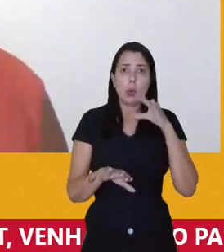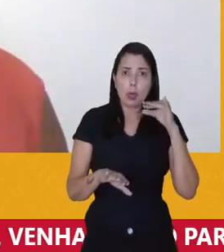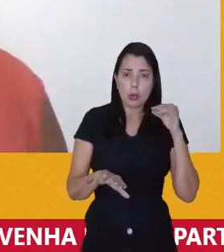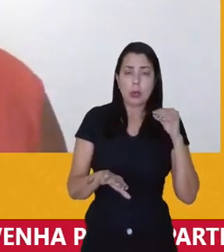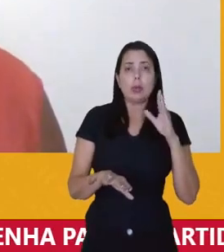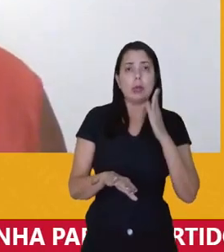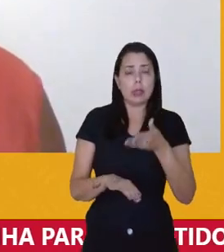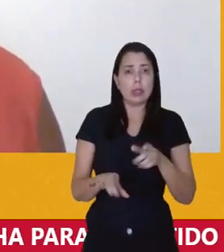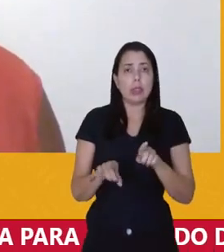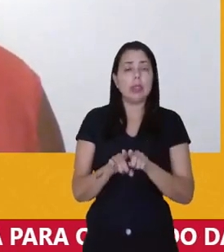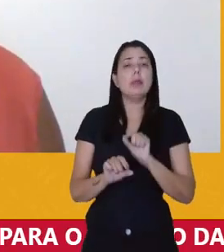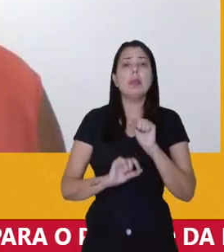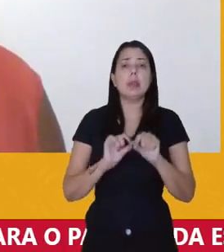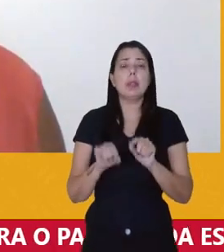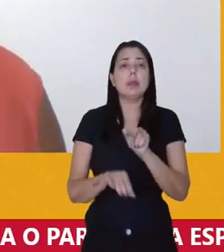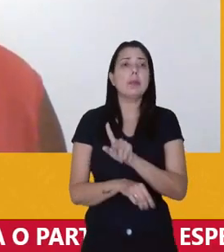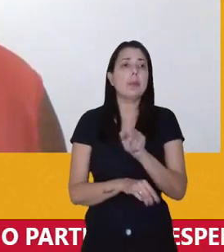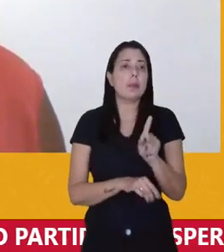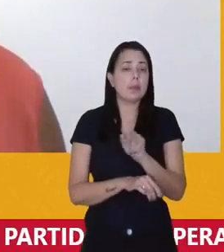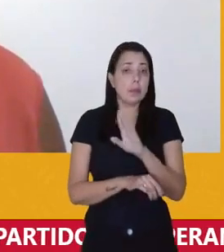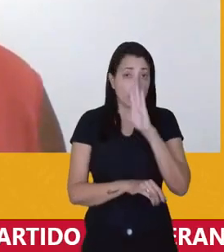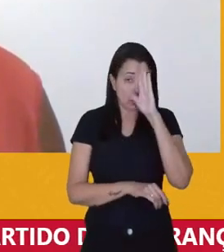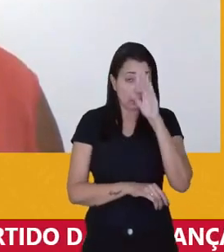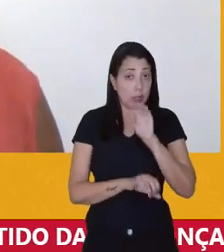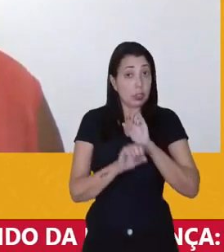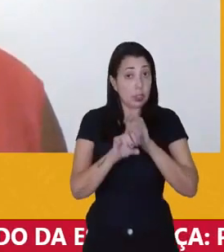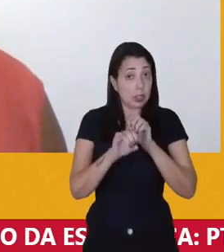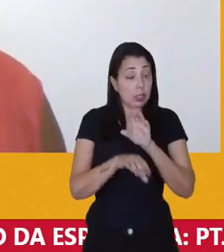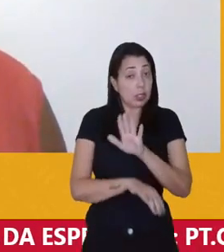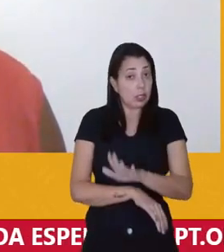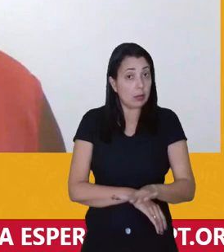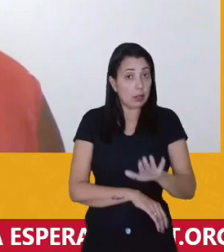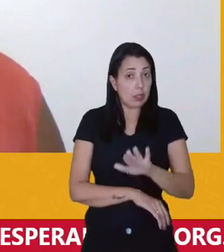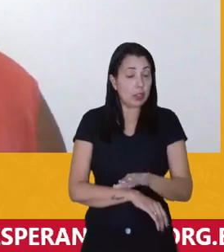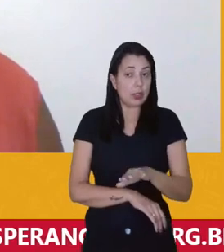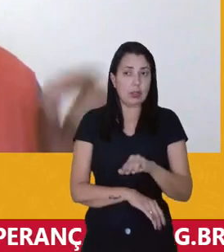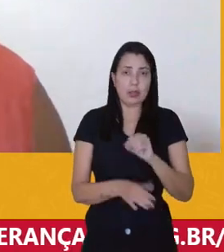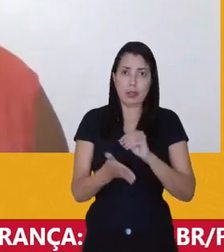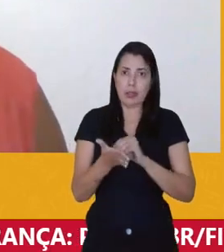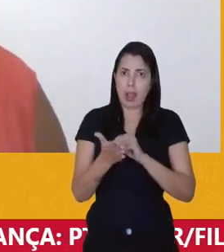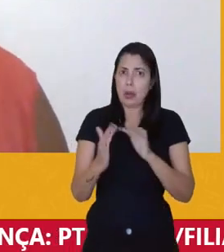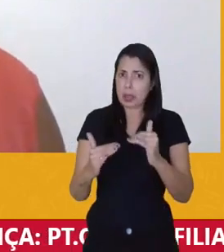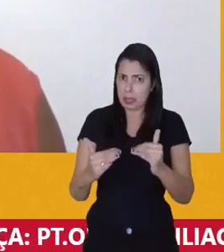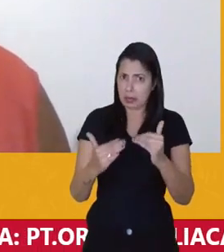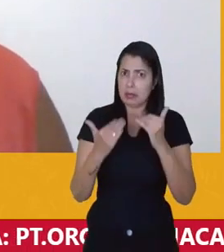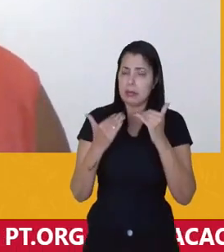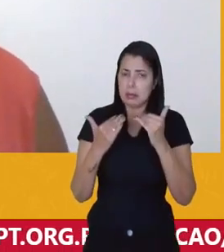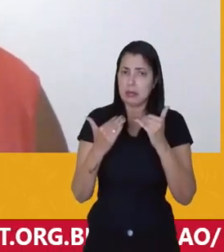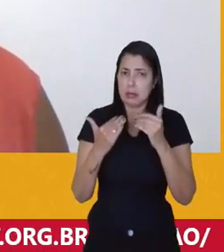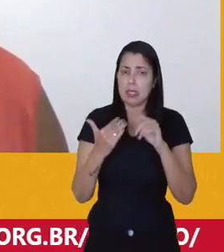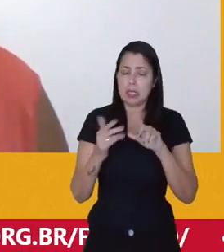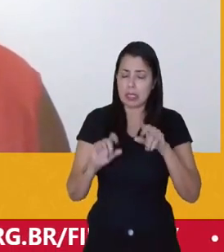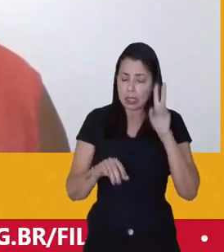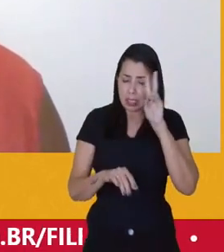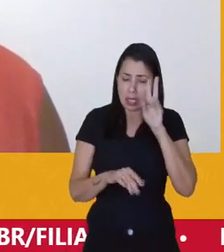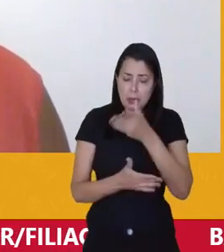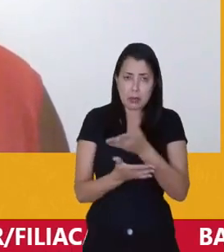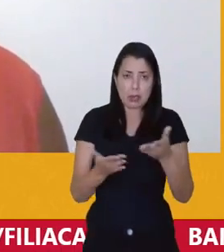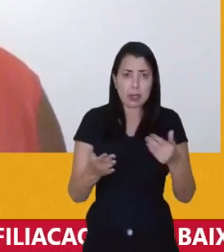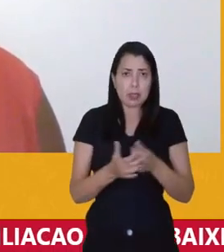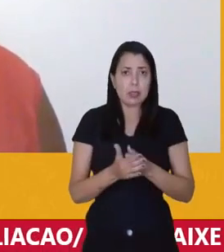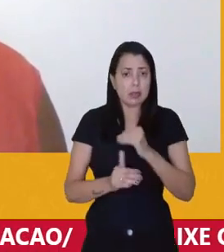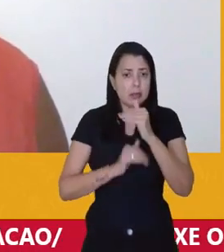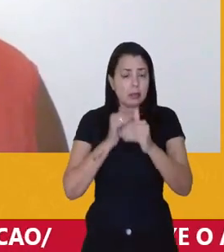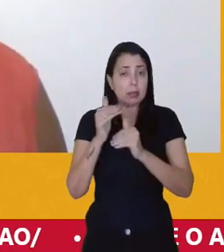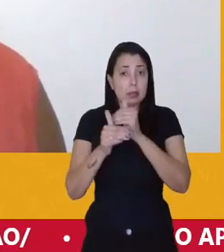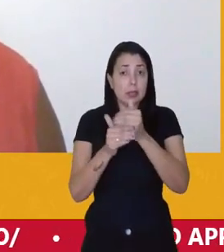aí eu diria os professores, principalmente de educação infantil, não prestam atenção, e o que fazem é reforçar esse